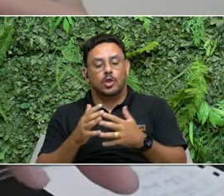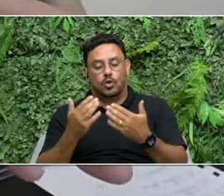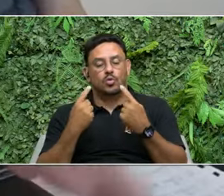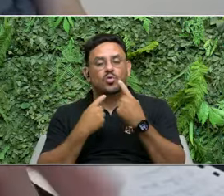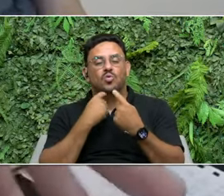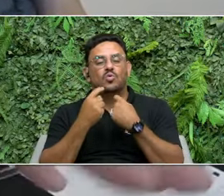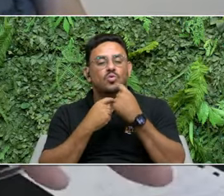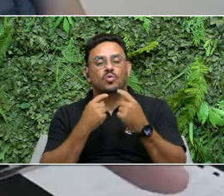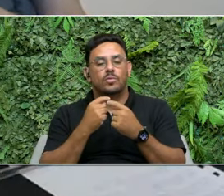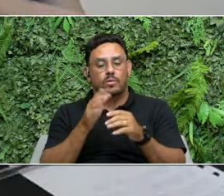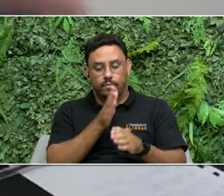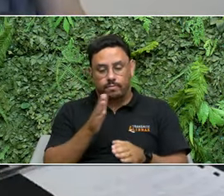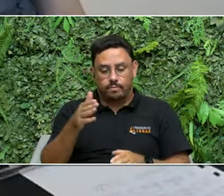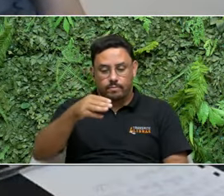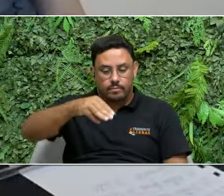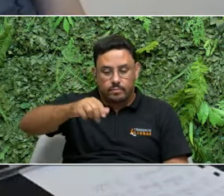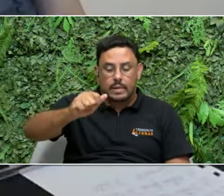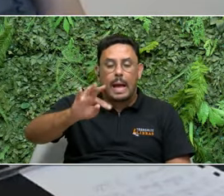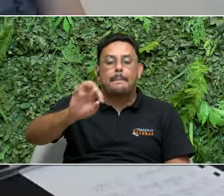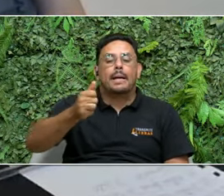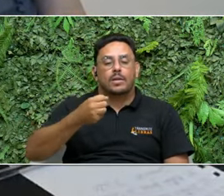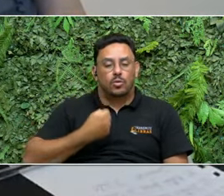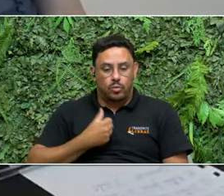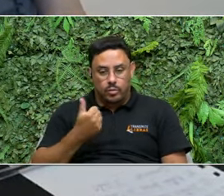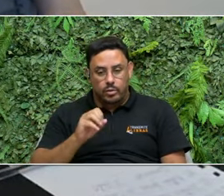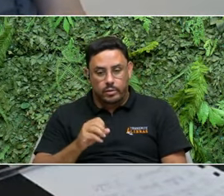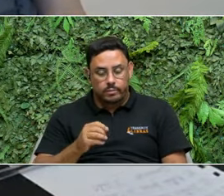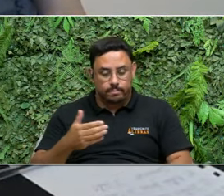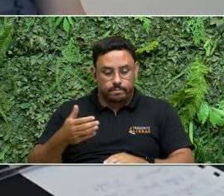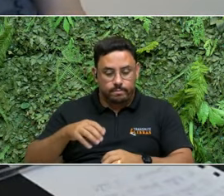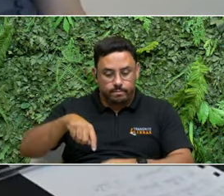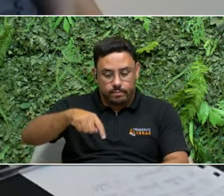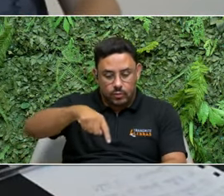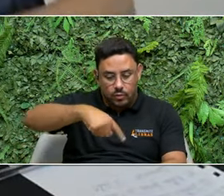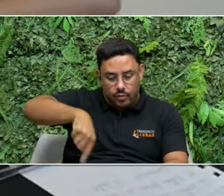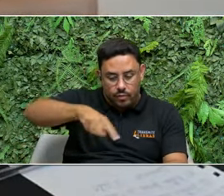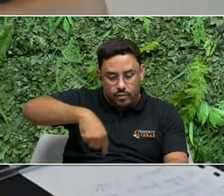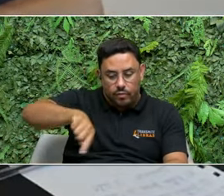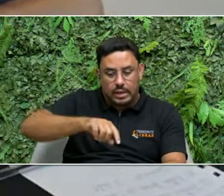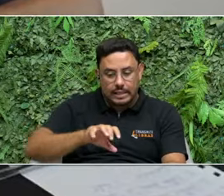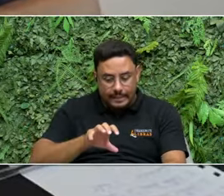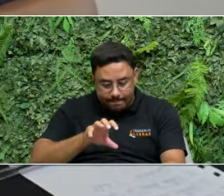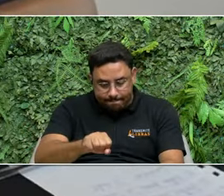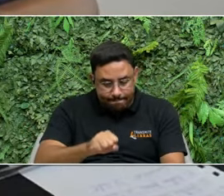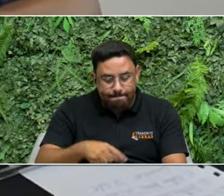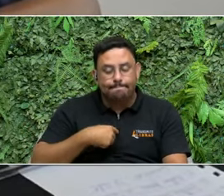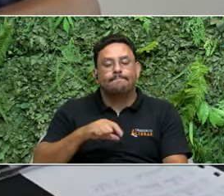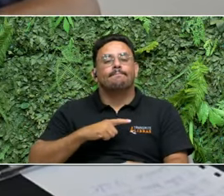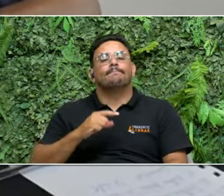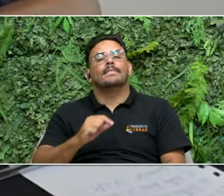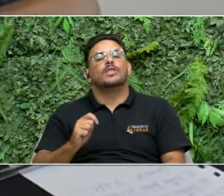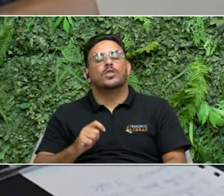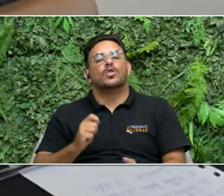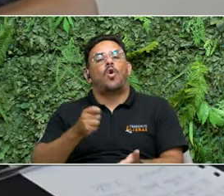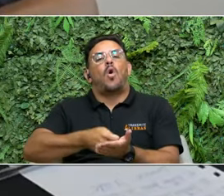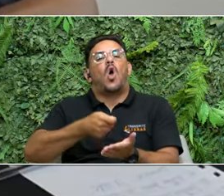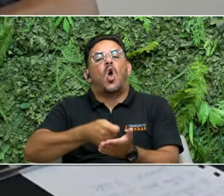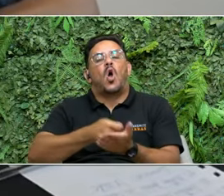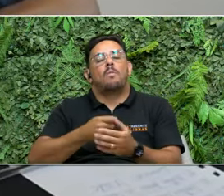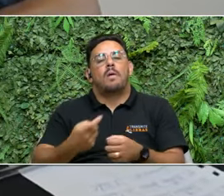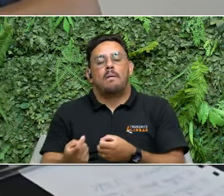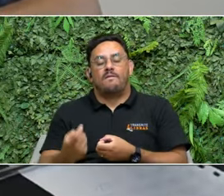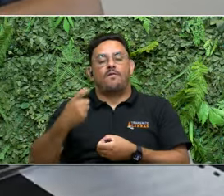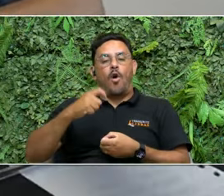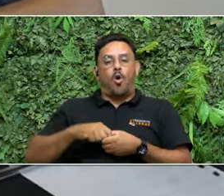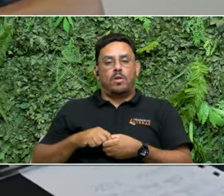para mim existe uma dúvida em relação ao posicionamento do Mateus Pereira tá é com esses dois volantes de pegada Talvez ele tenha